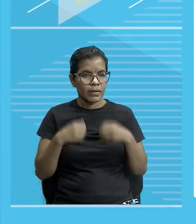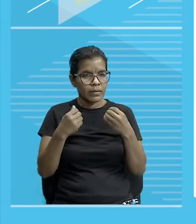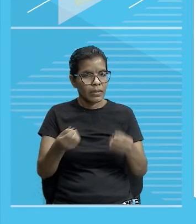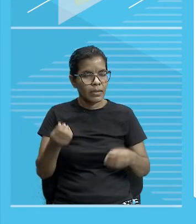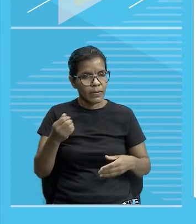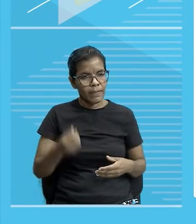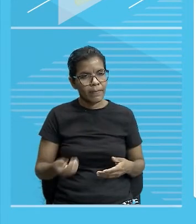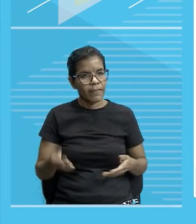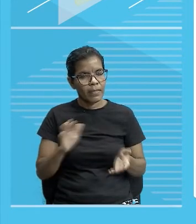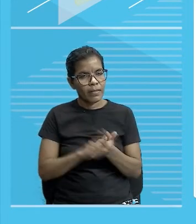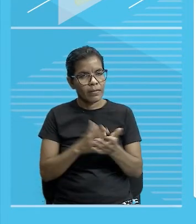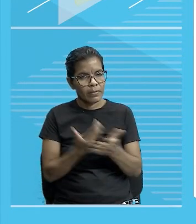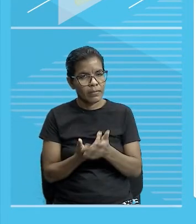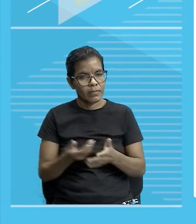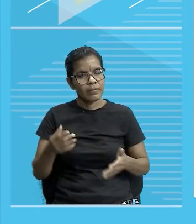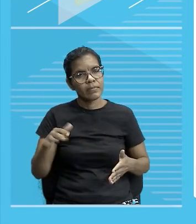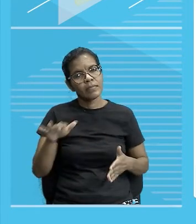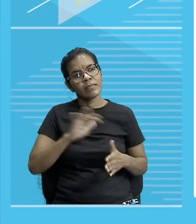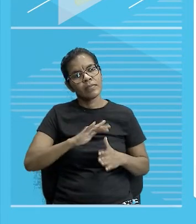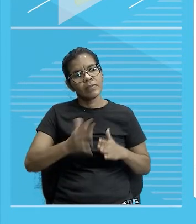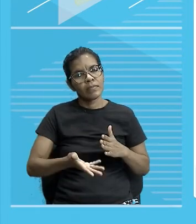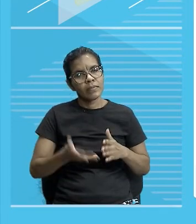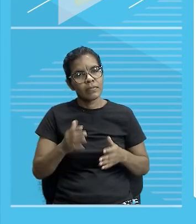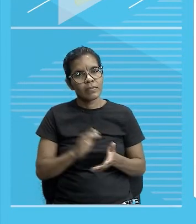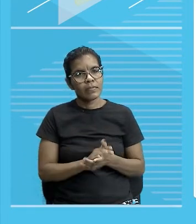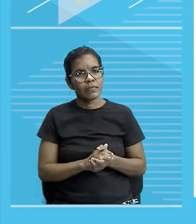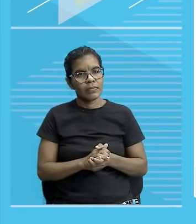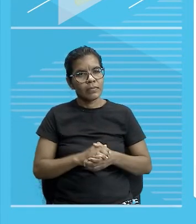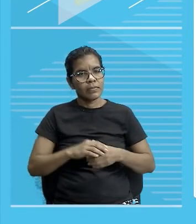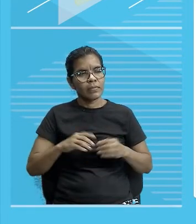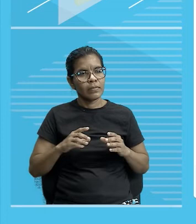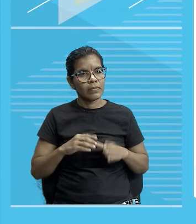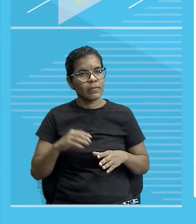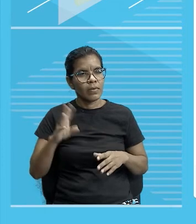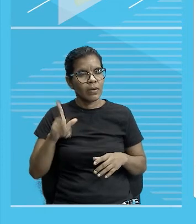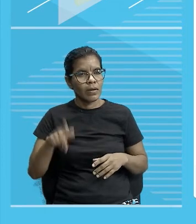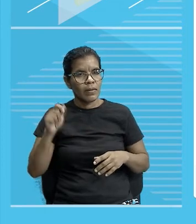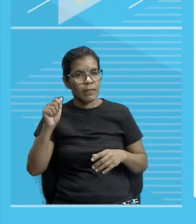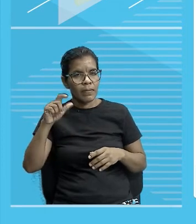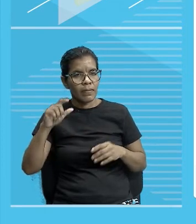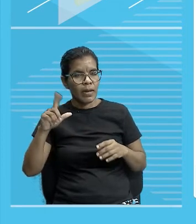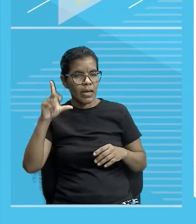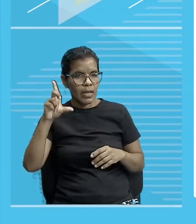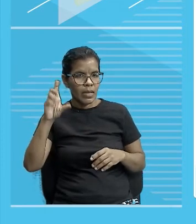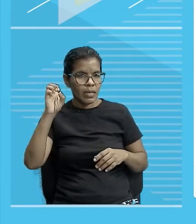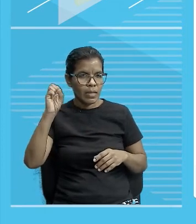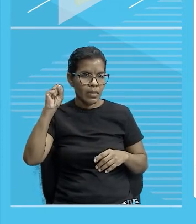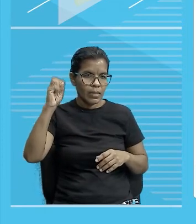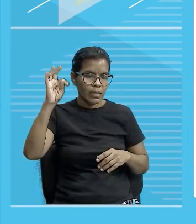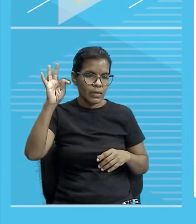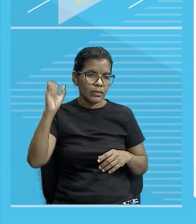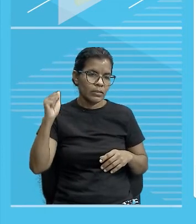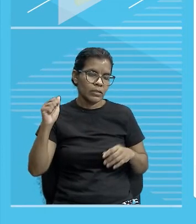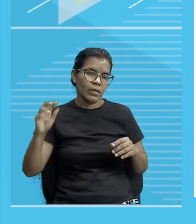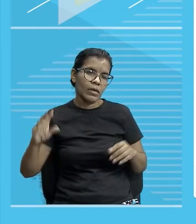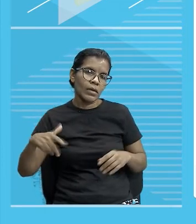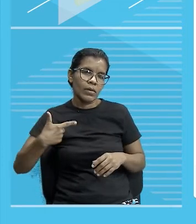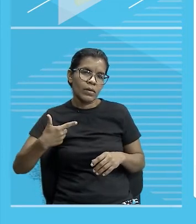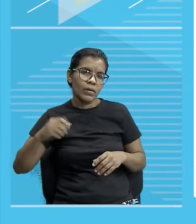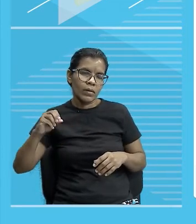a minha intérprete numa palestra de renome Nacional vai ter mais ou menos uns 10